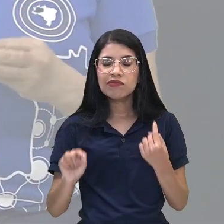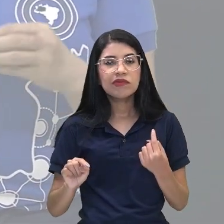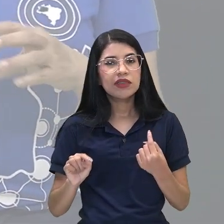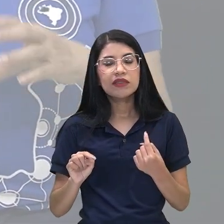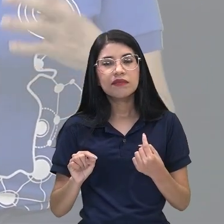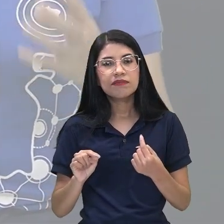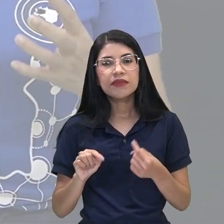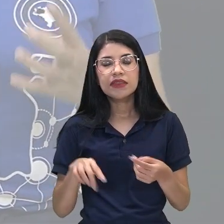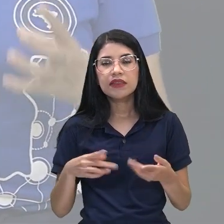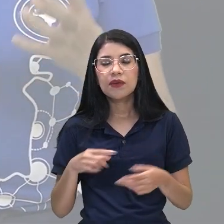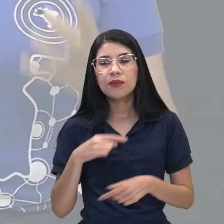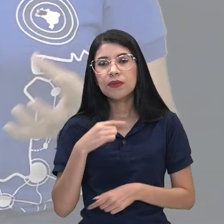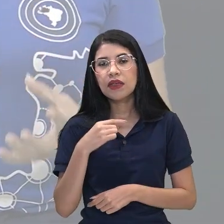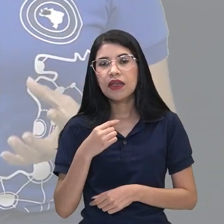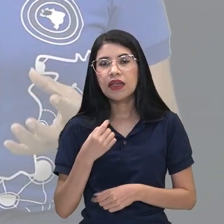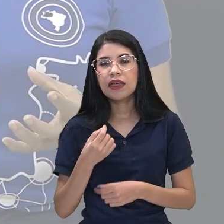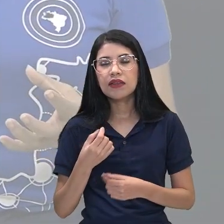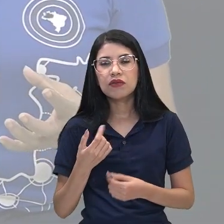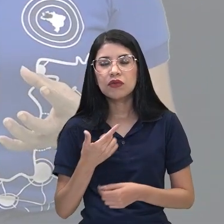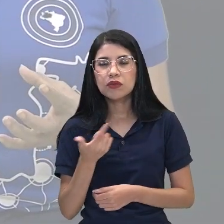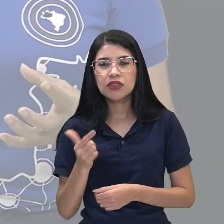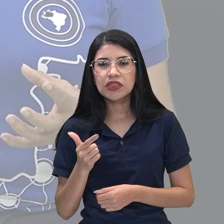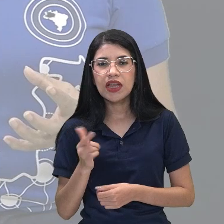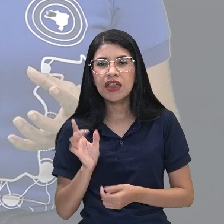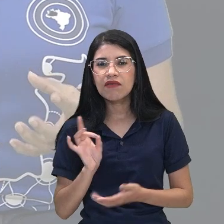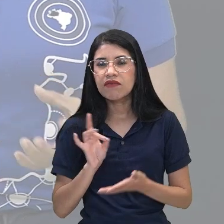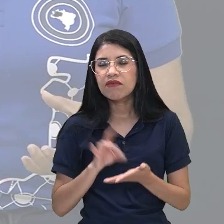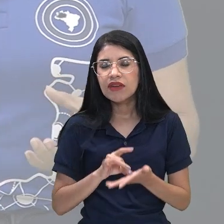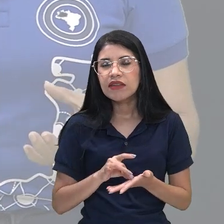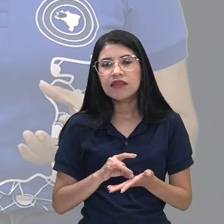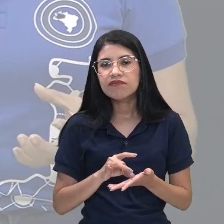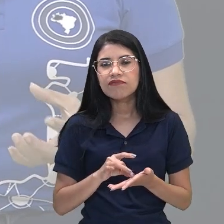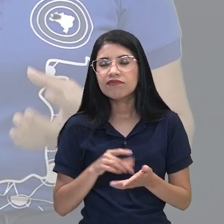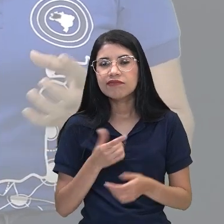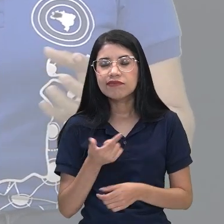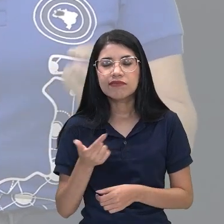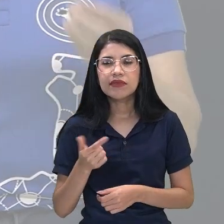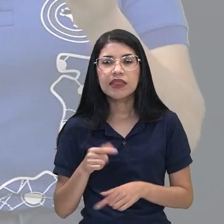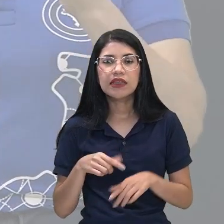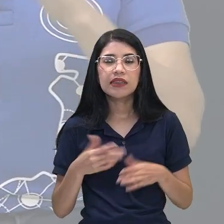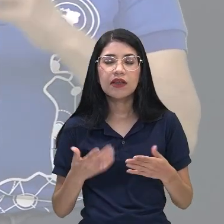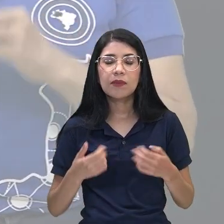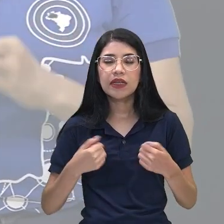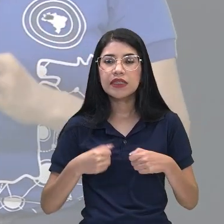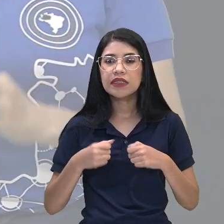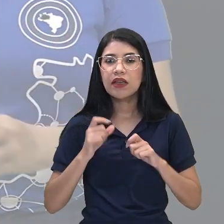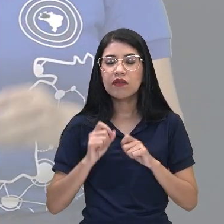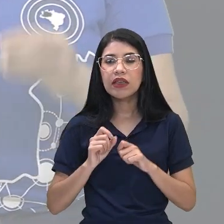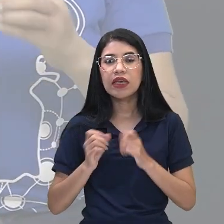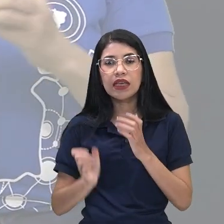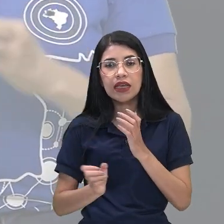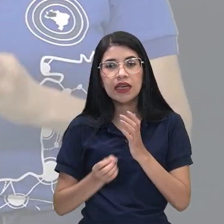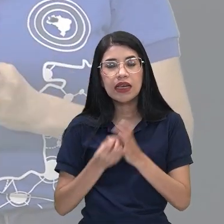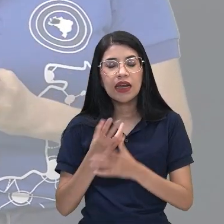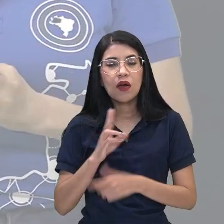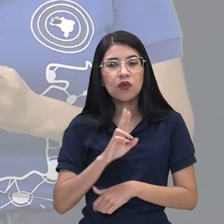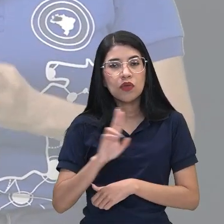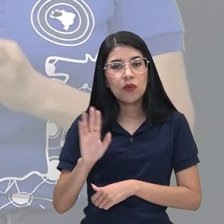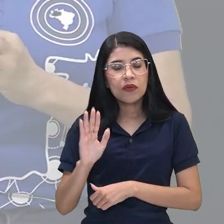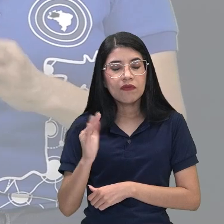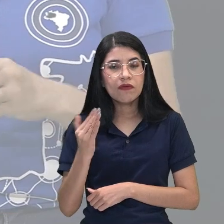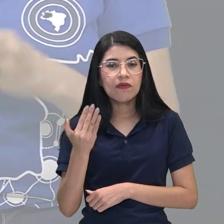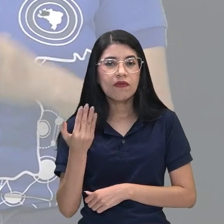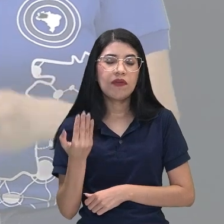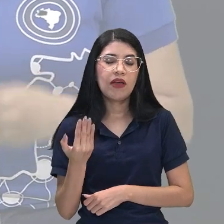dá esse ar de veracidade. Então, vamos, né, criar um nome, um